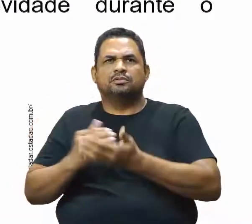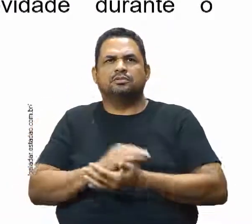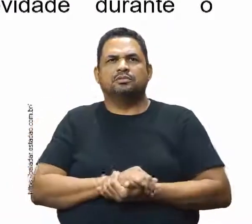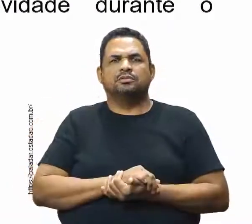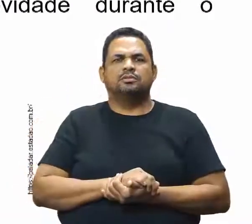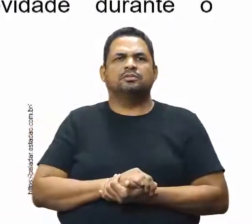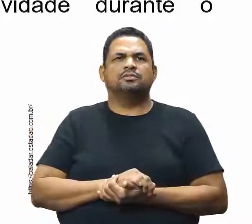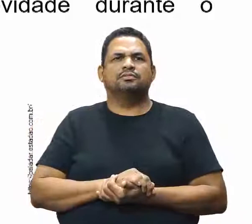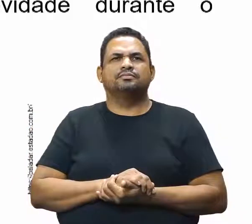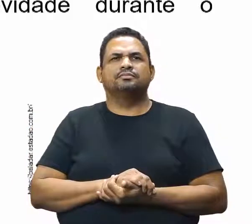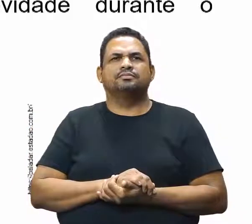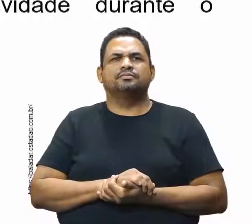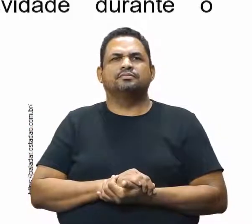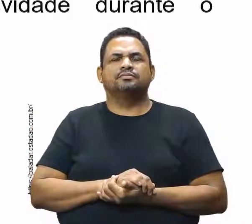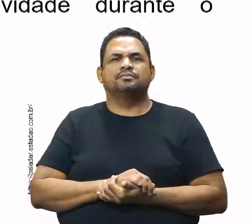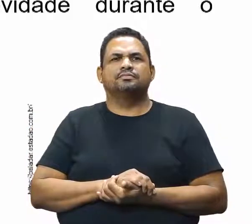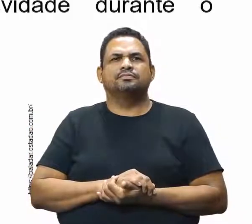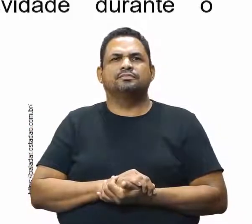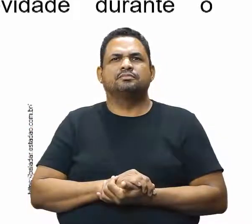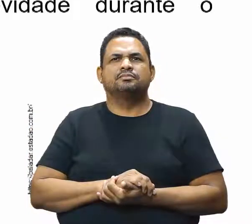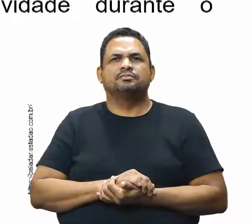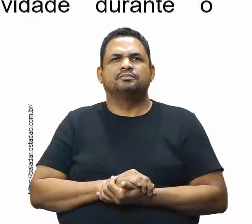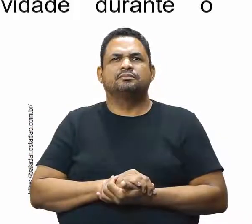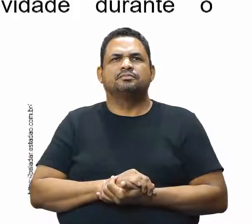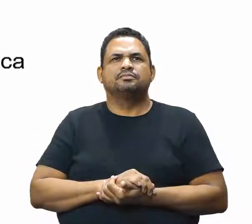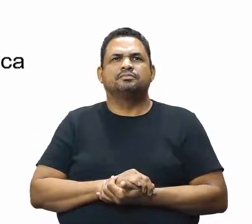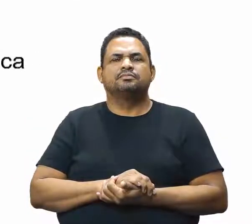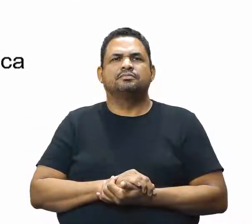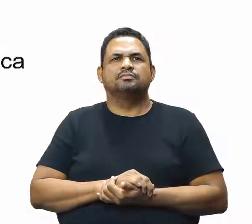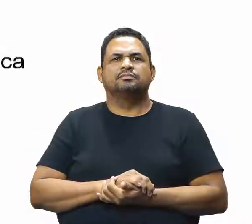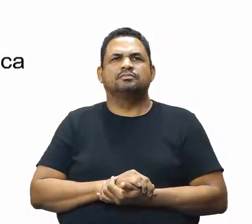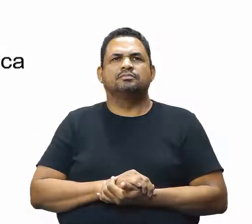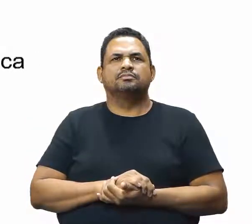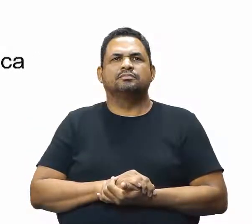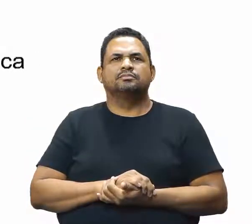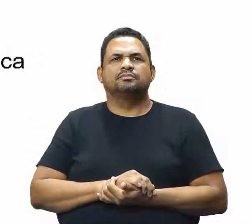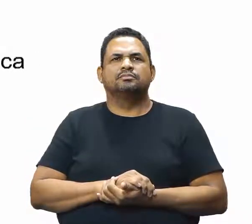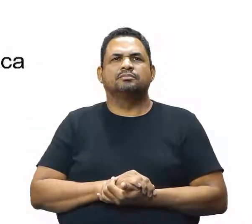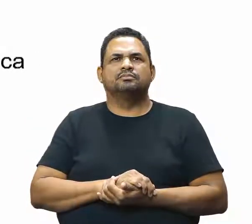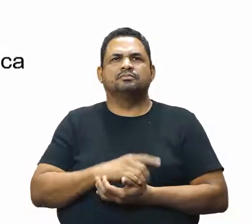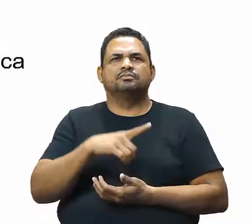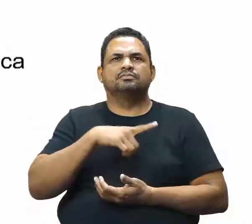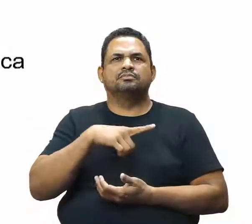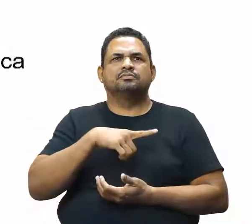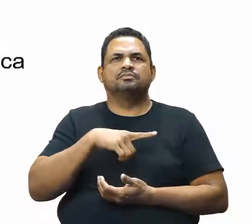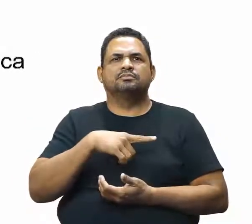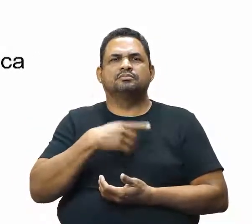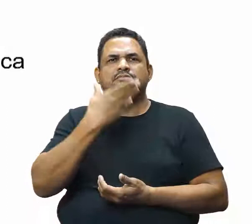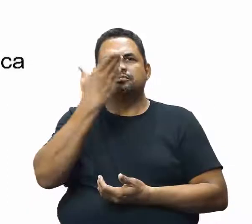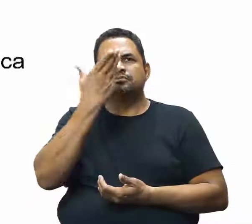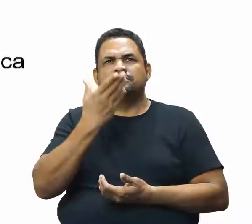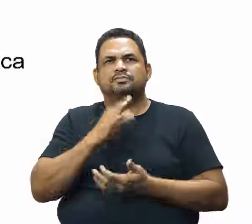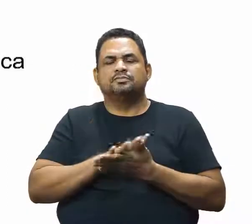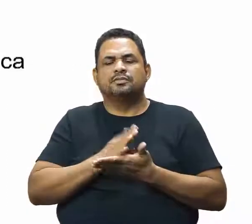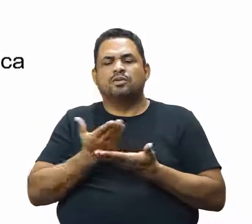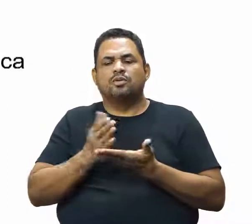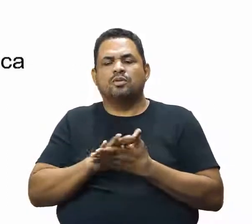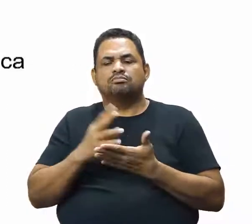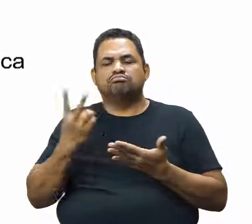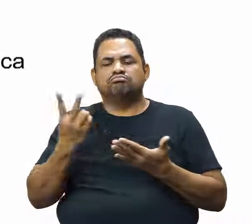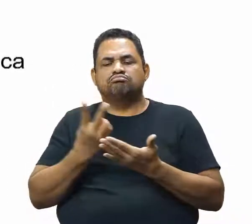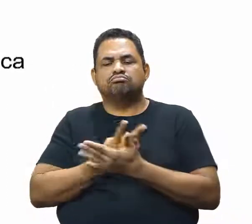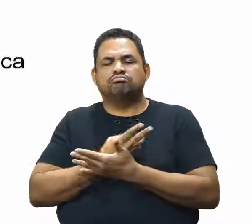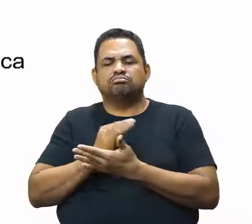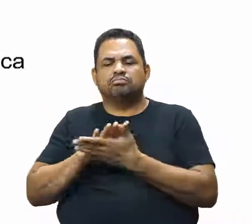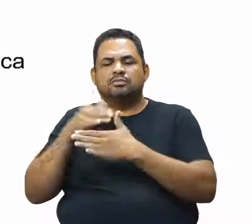armazenamento, tá? Ok, professor. Aí nós temos, né, as vias e os fatores de armazenamento do